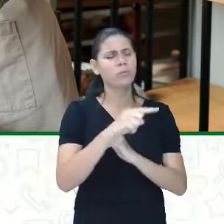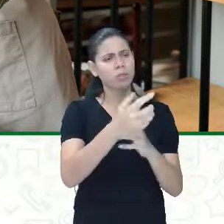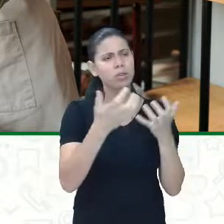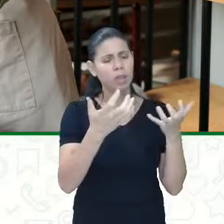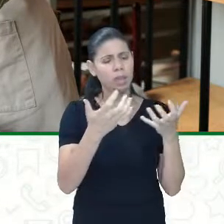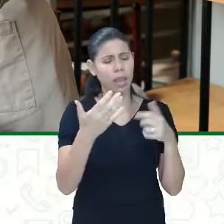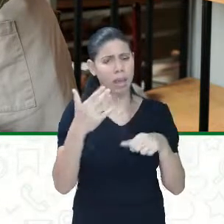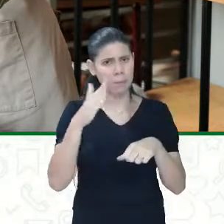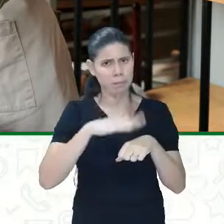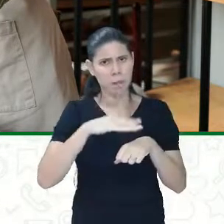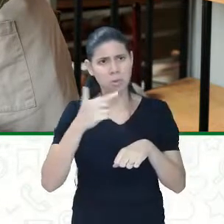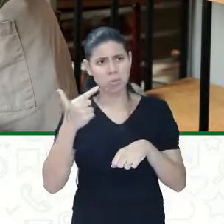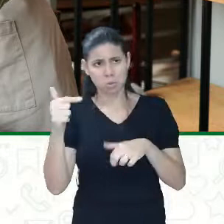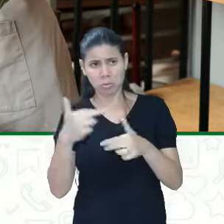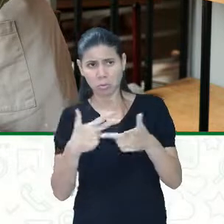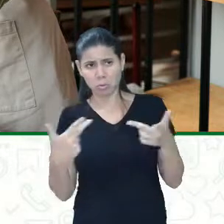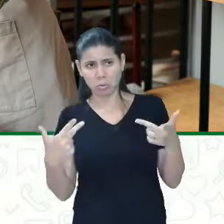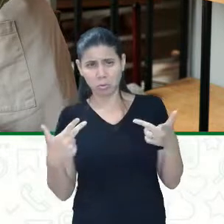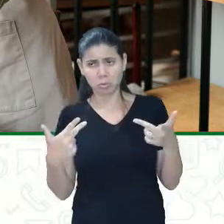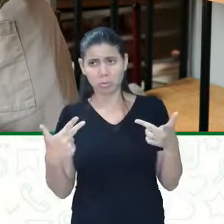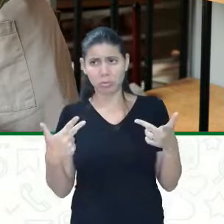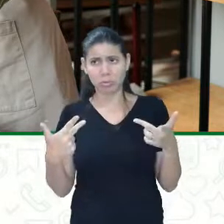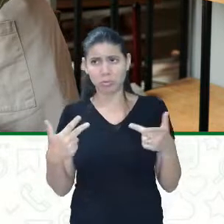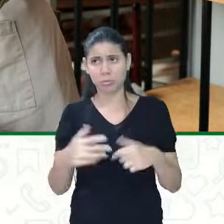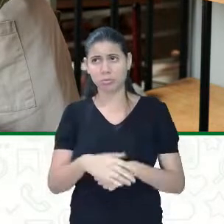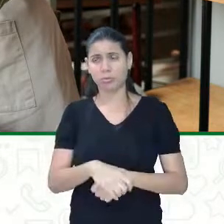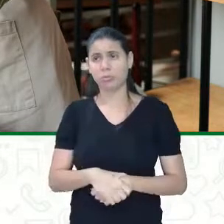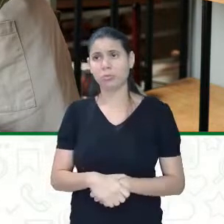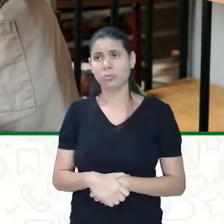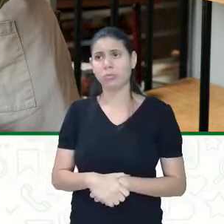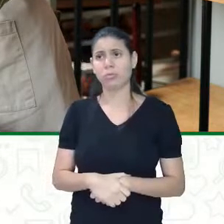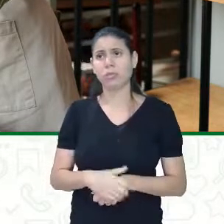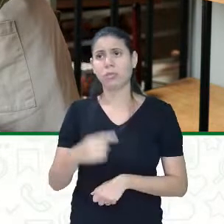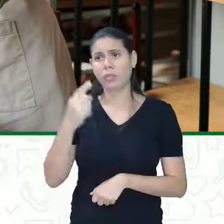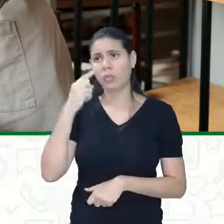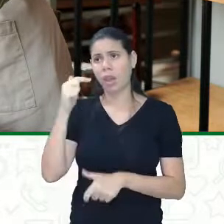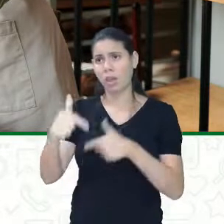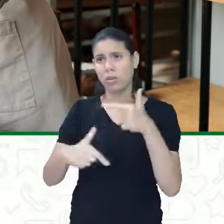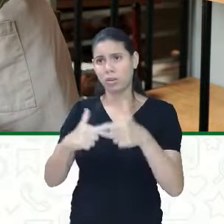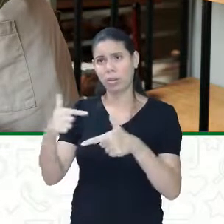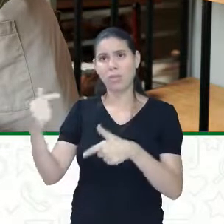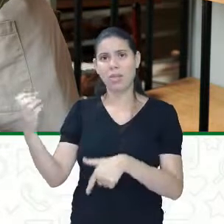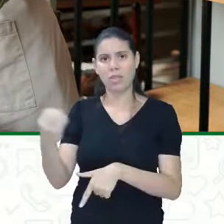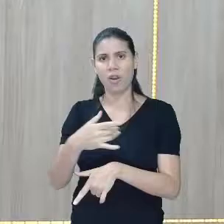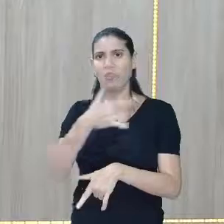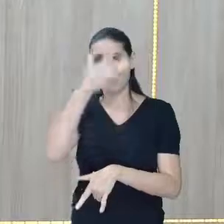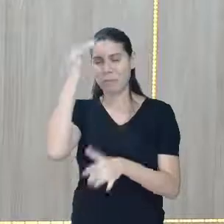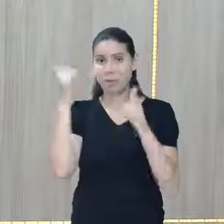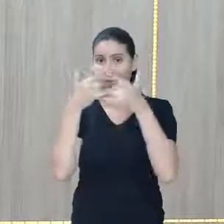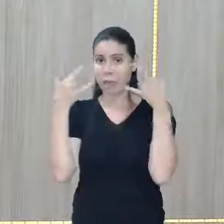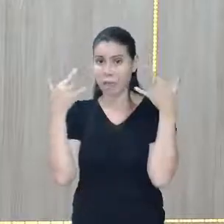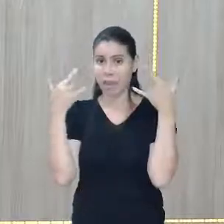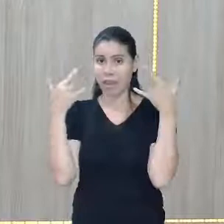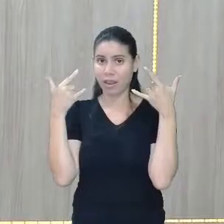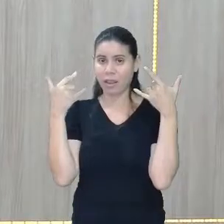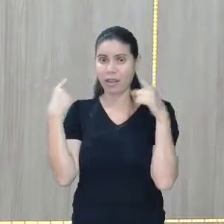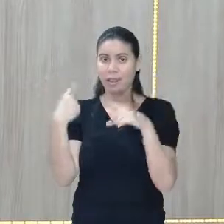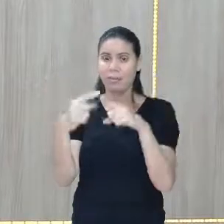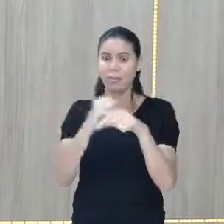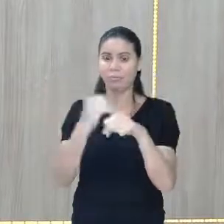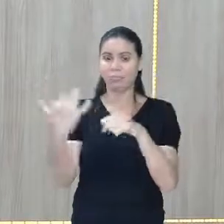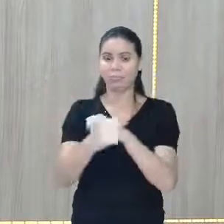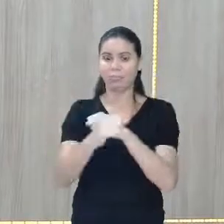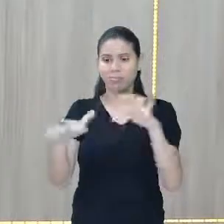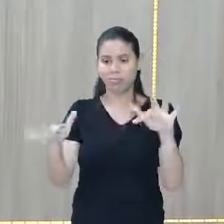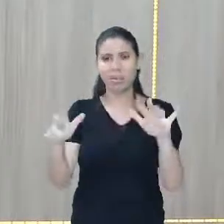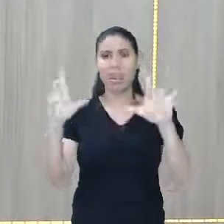algo mais? Perceba que as pessoas aqui, esse trabalho aqui é recente, ó, todo mundo já de máscara dentro da pandemia. Vê que interessante, professor. O pessoal